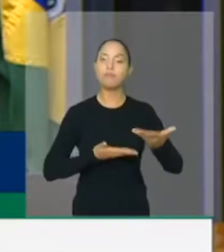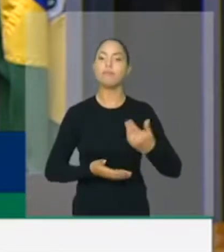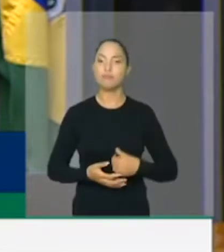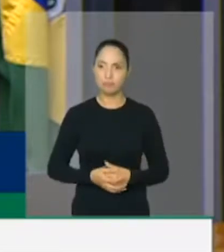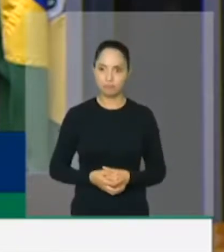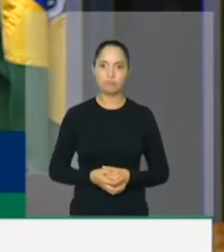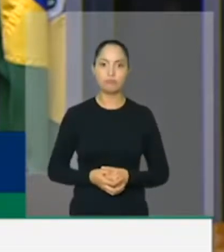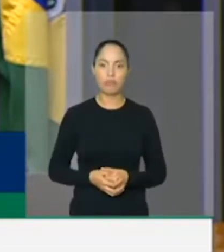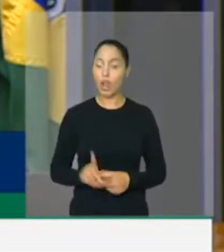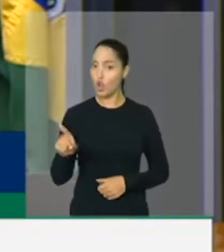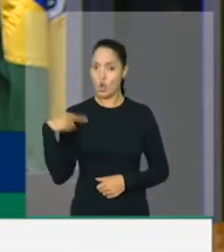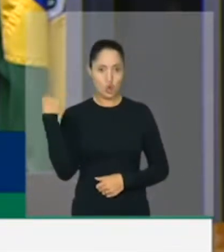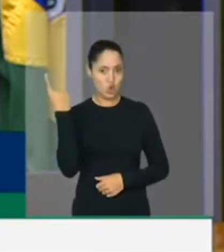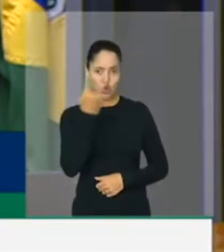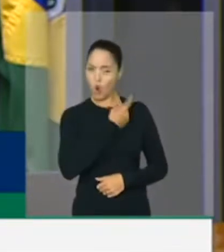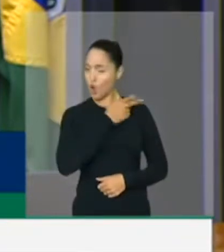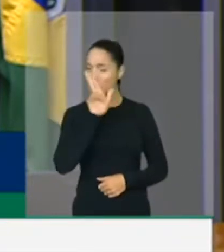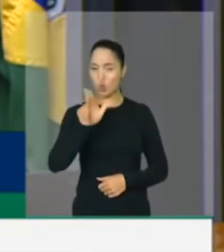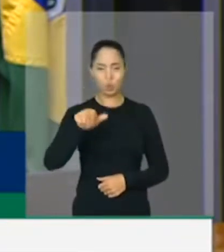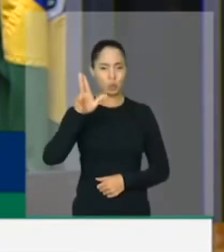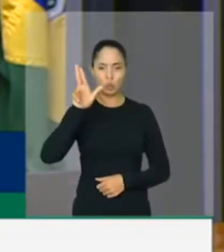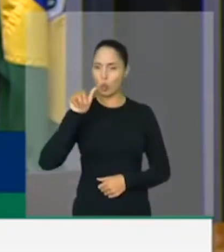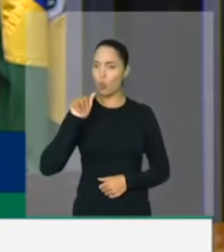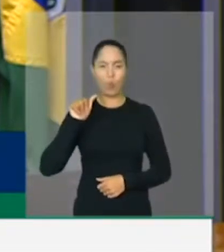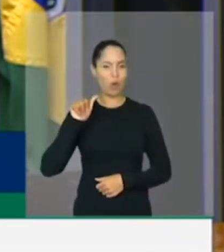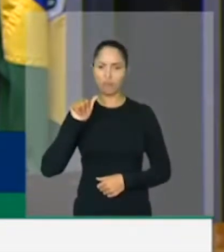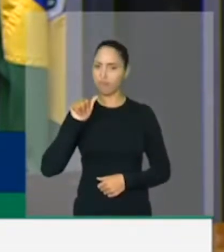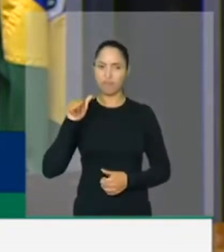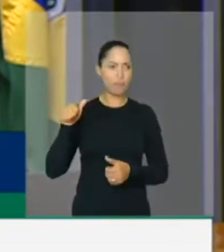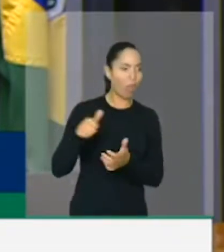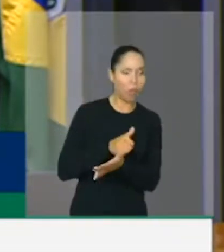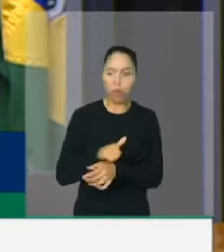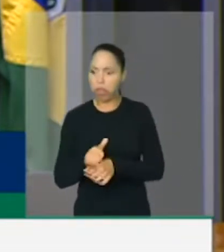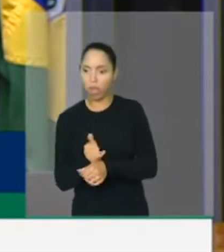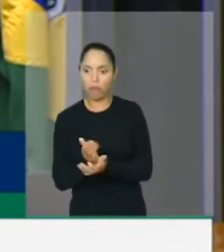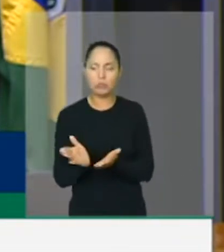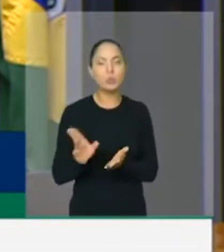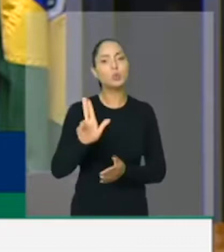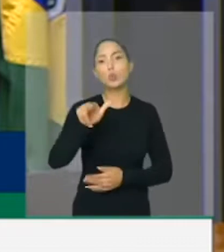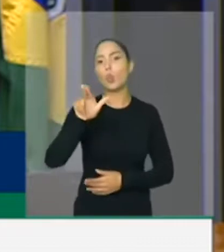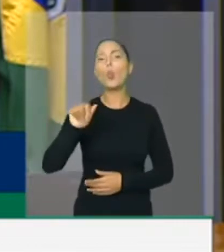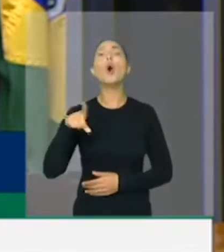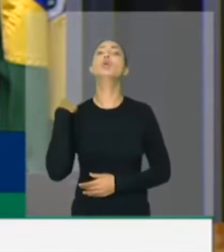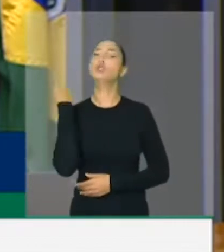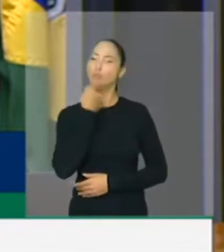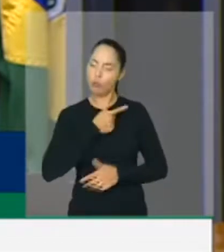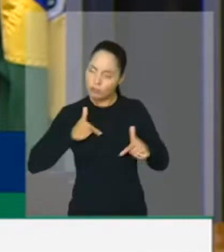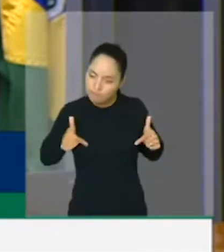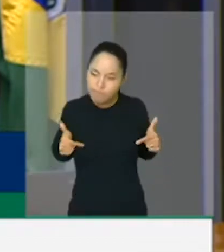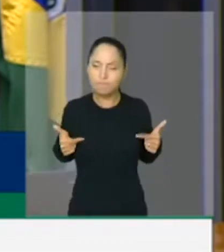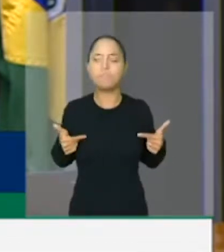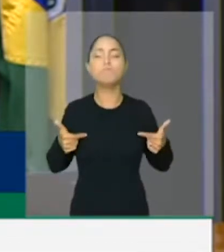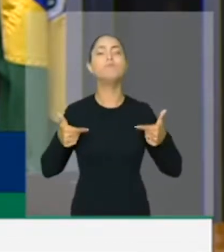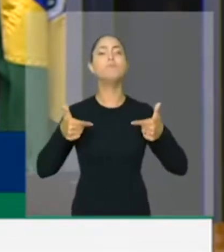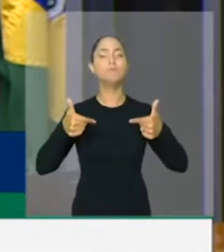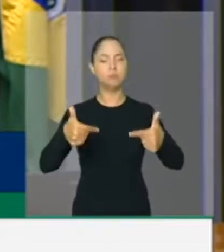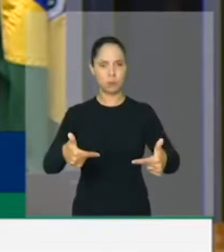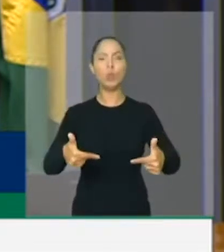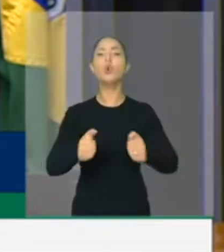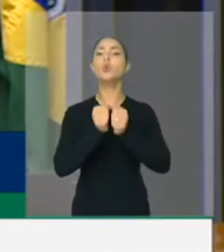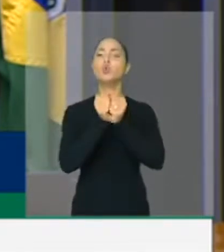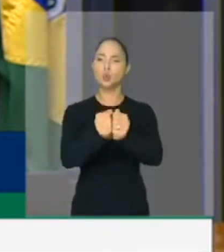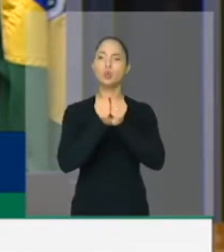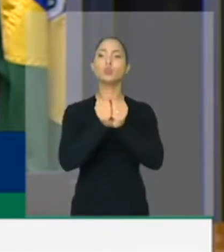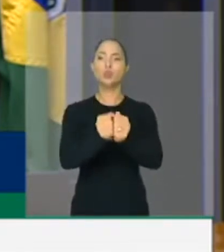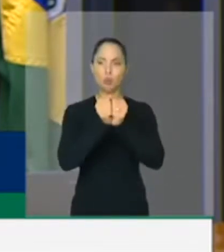se olvidar do espaço de independência conferido a cada um dos braços do Estado,